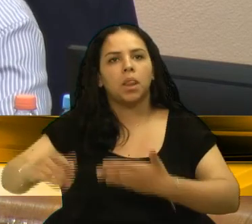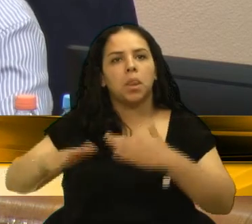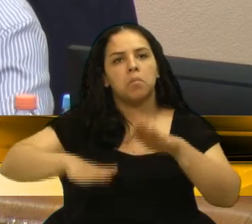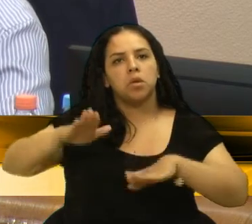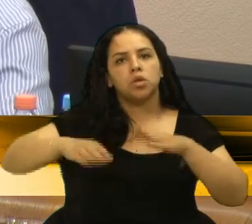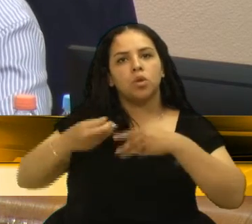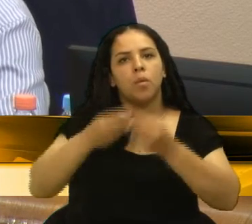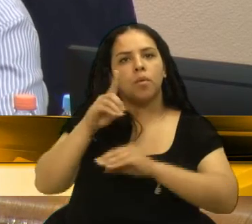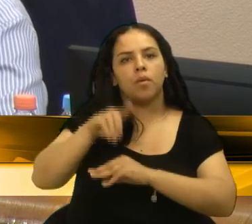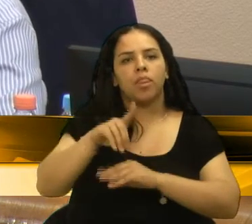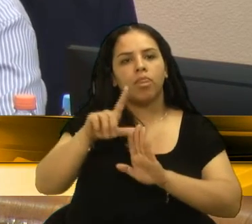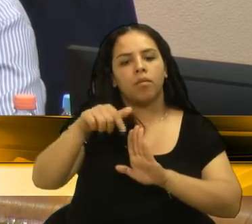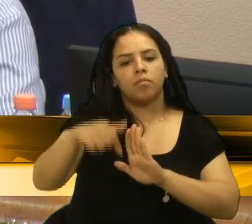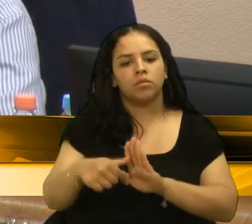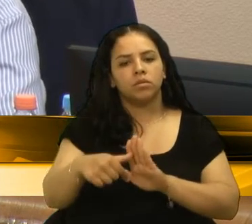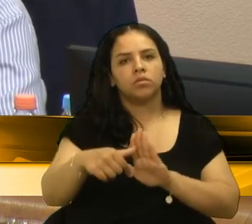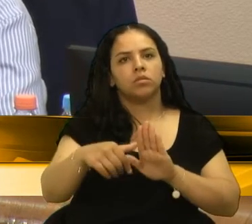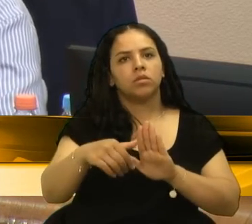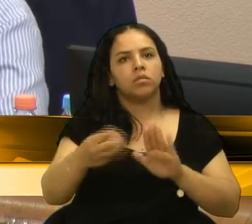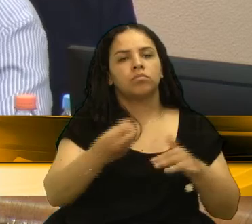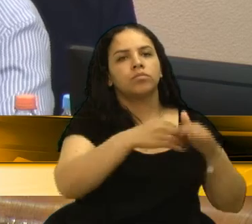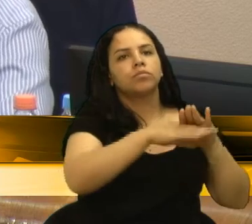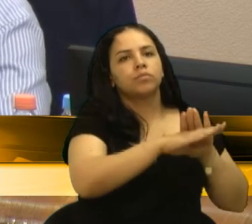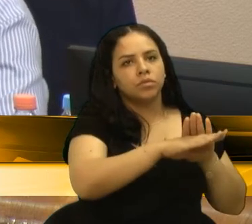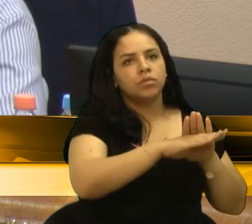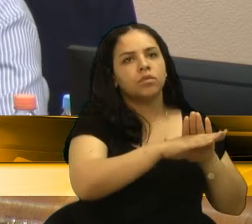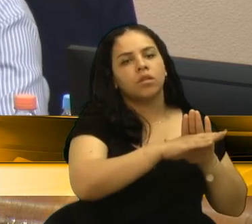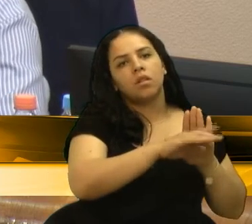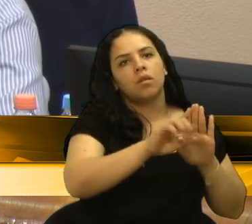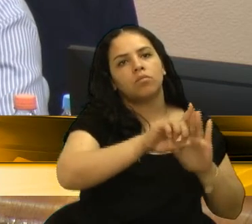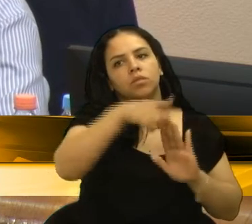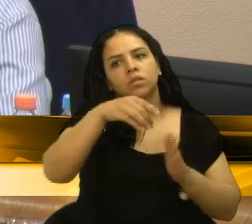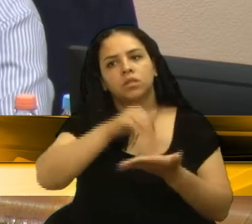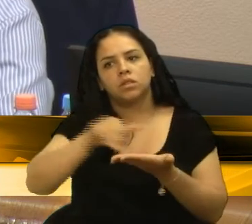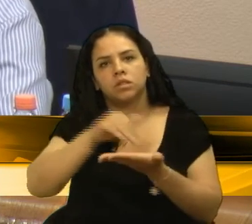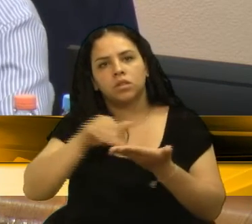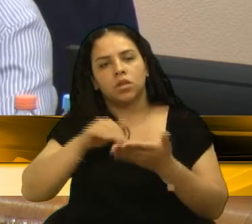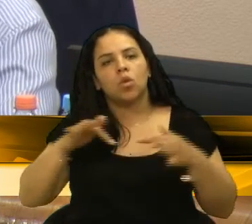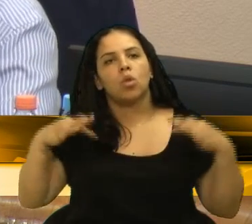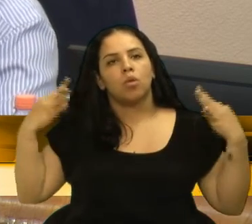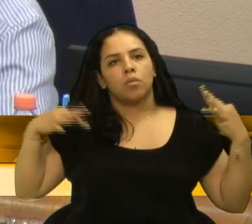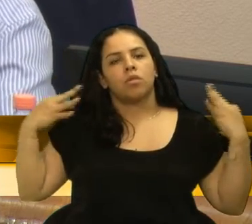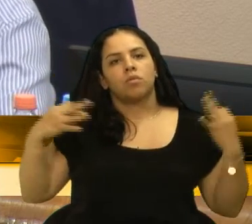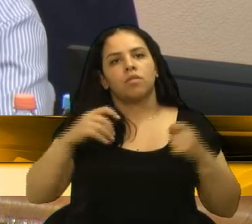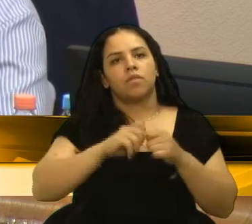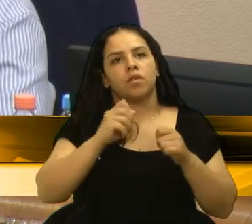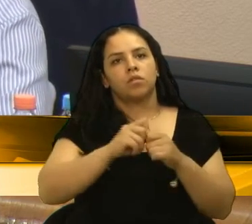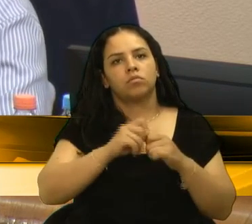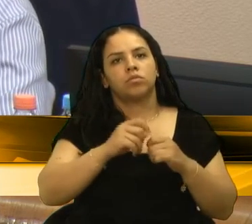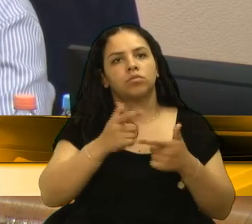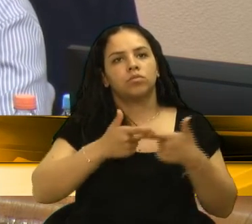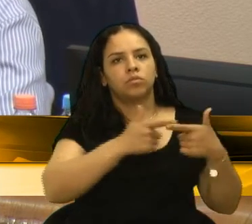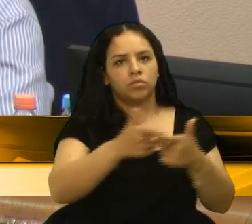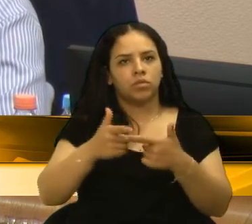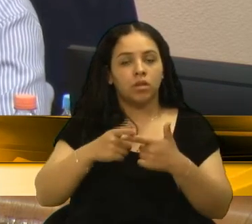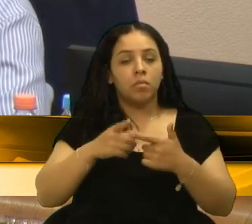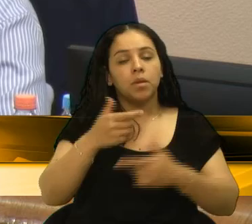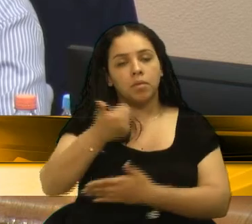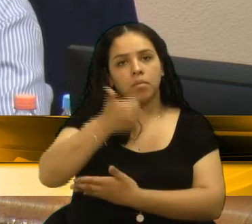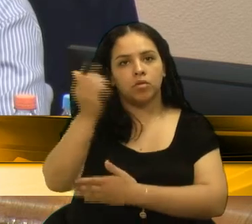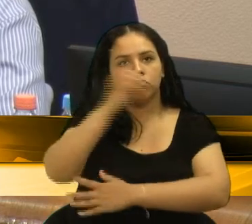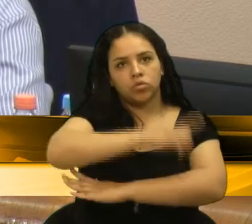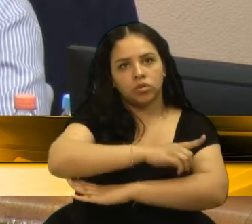é protocolado no protocolo geral, ele é remetido à Secretaria do Urbanismo, que faz uma triagem. Então, a primeira triagem em relação aos eventos é a questão da data. Se há